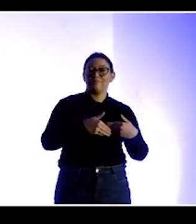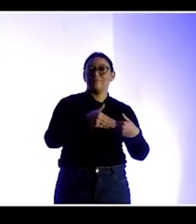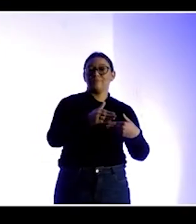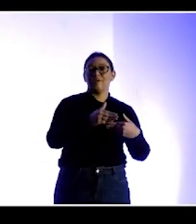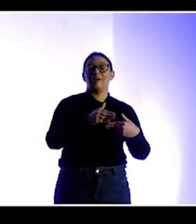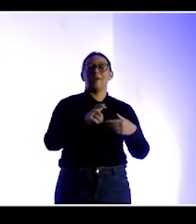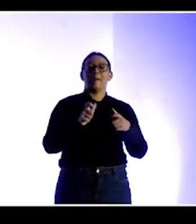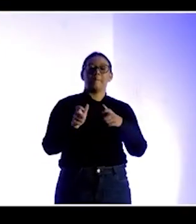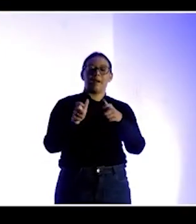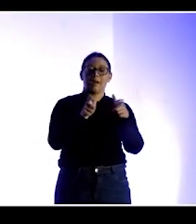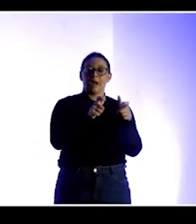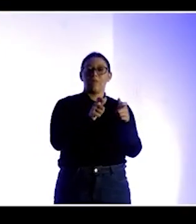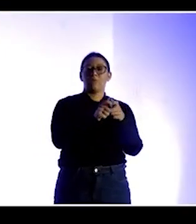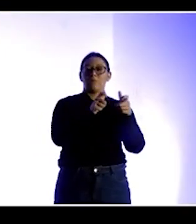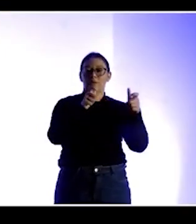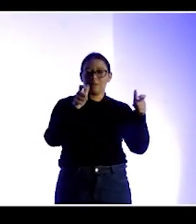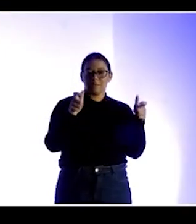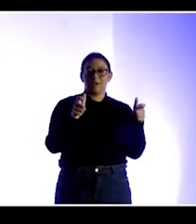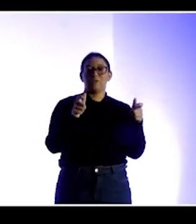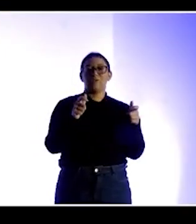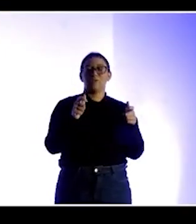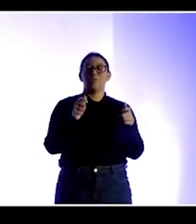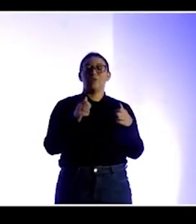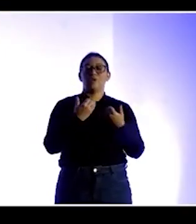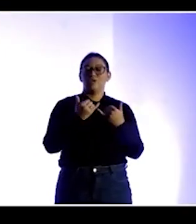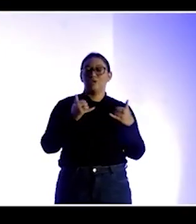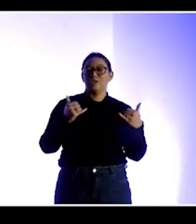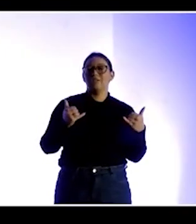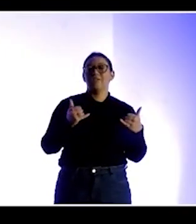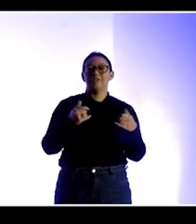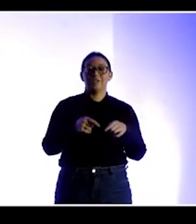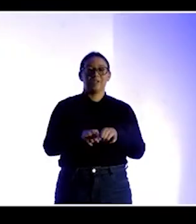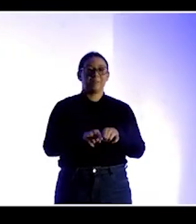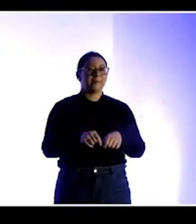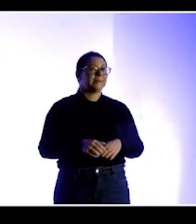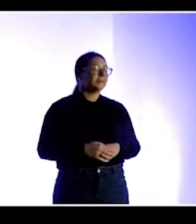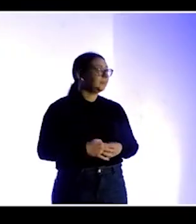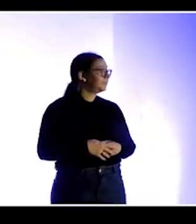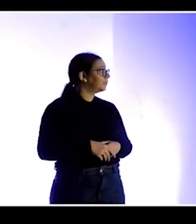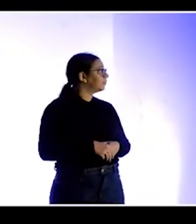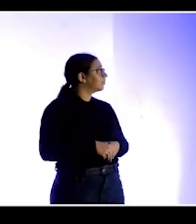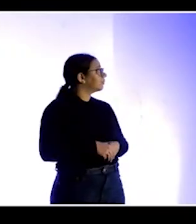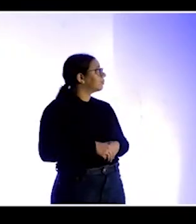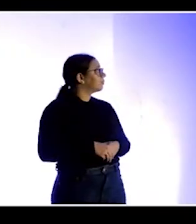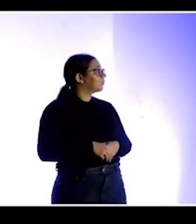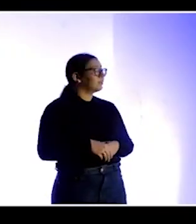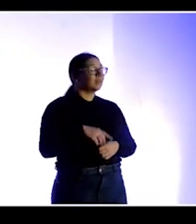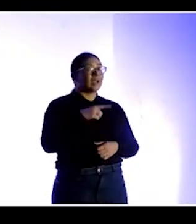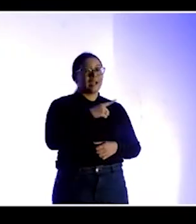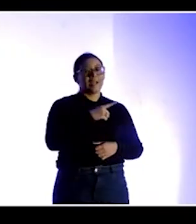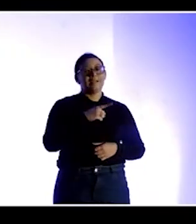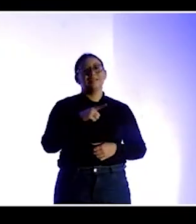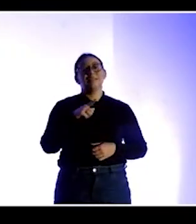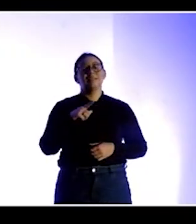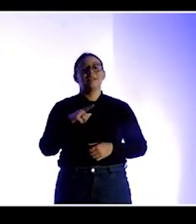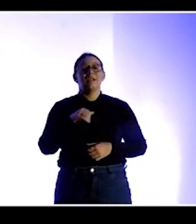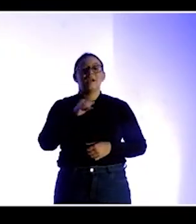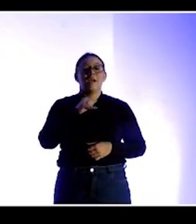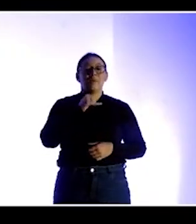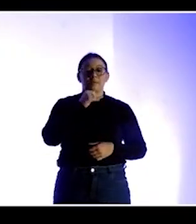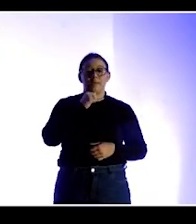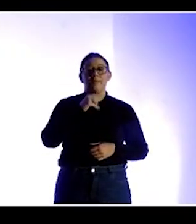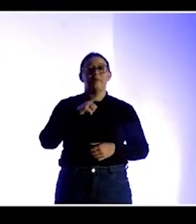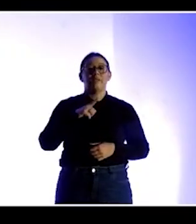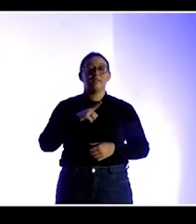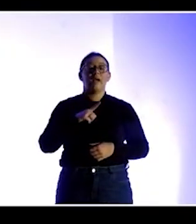grandes demandas de energia renovável. Esse aqui é um diagrama muito usado e conhecido para qualificar o que se chama de